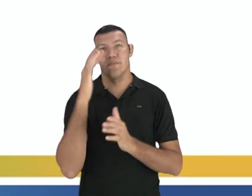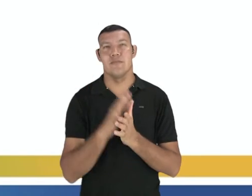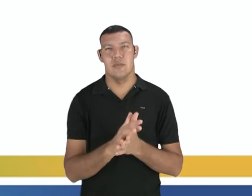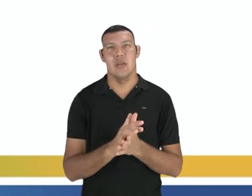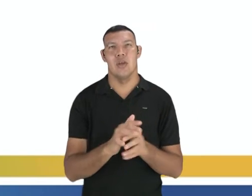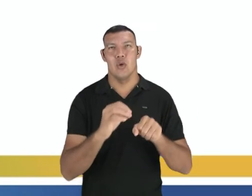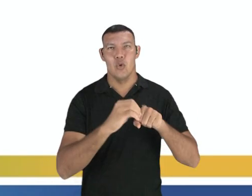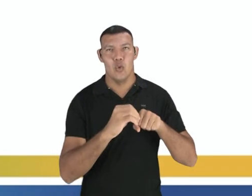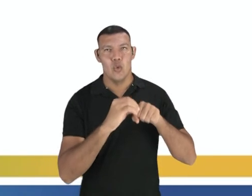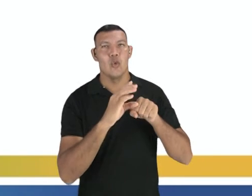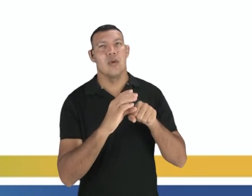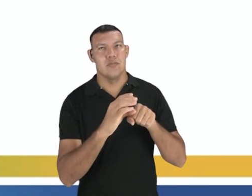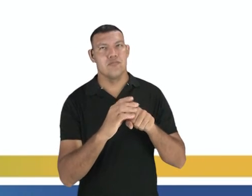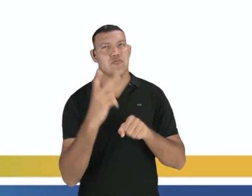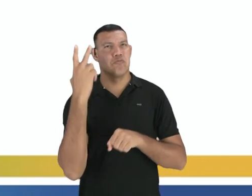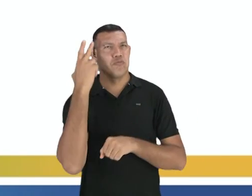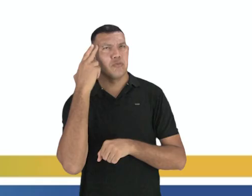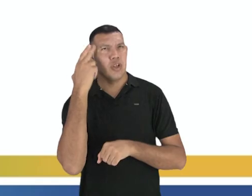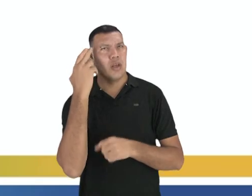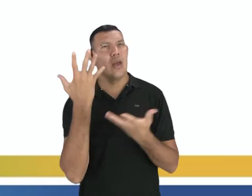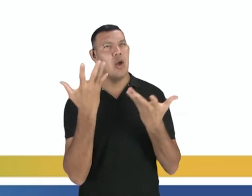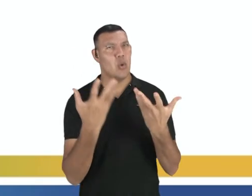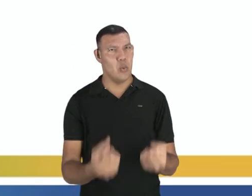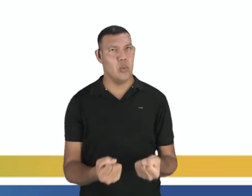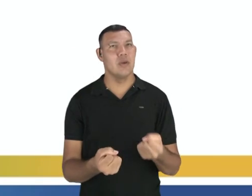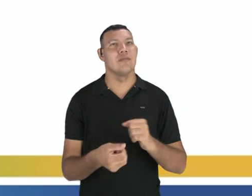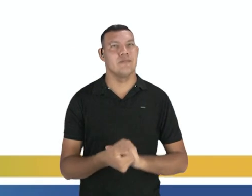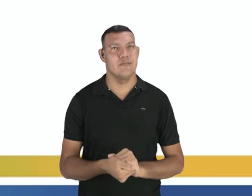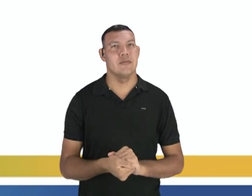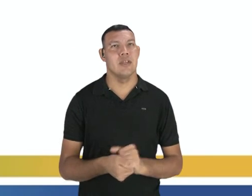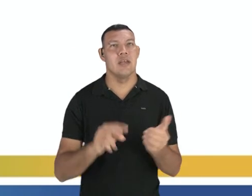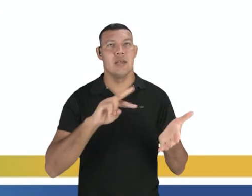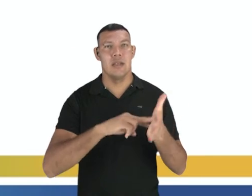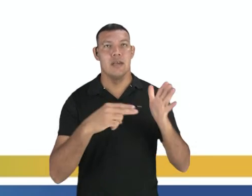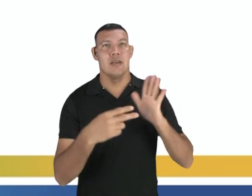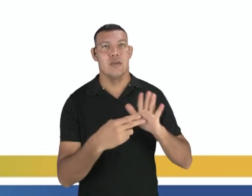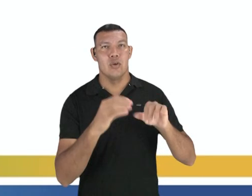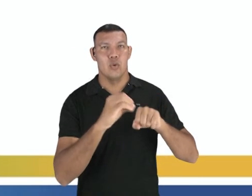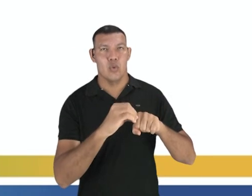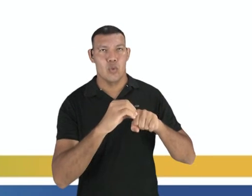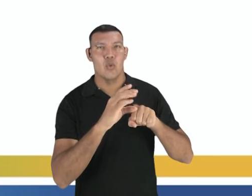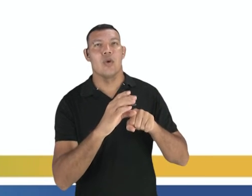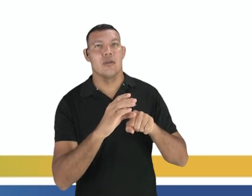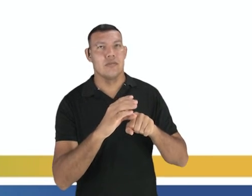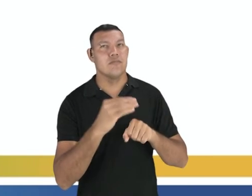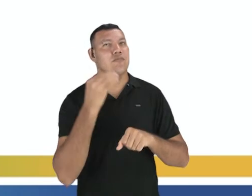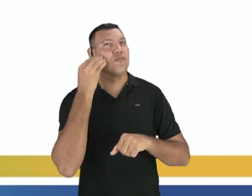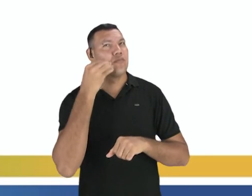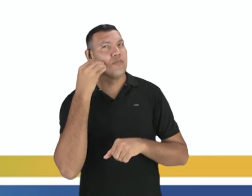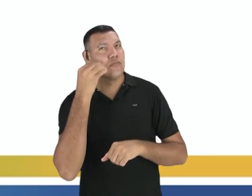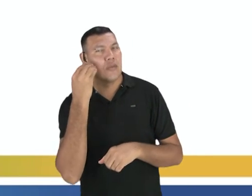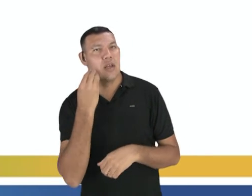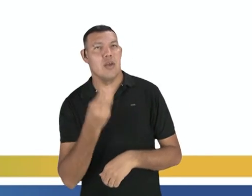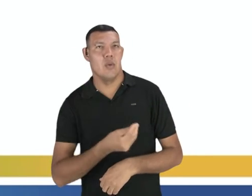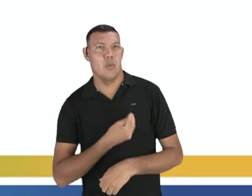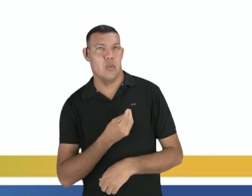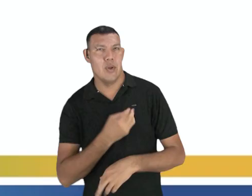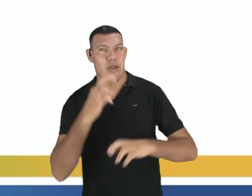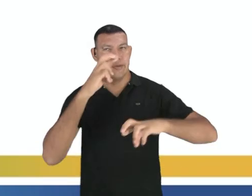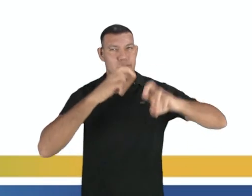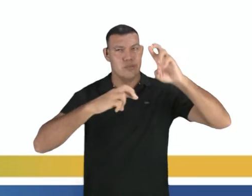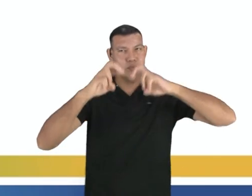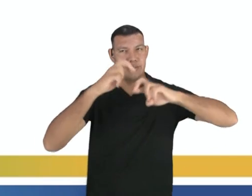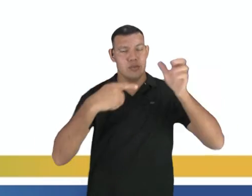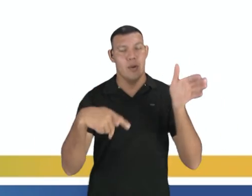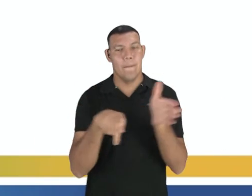comumente admitidas pelos indivíduos, significa conhecimento adquirido pelo homem a partir de experiências, vivências, observação